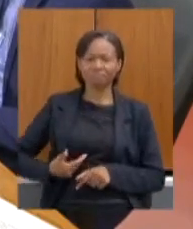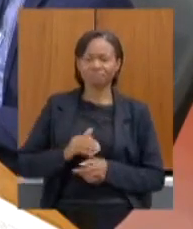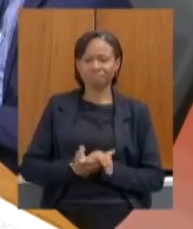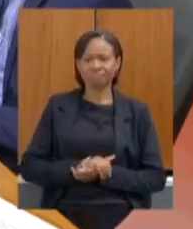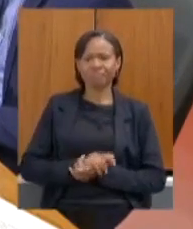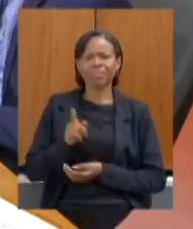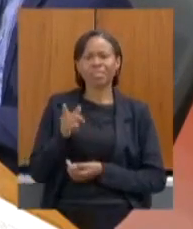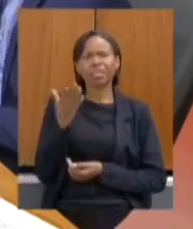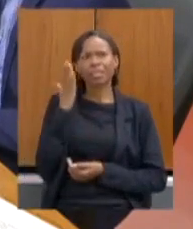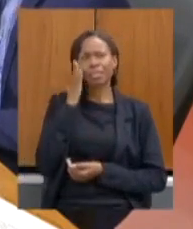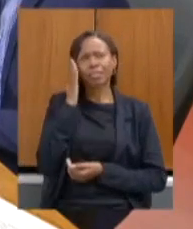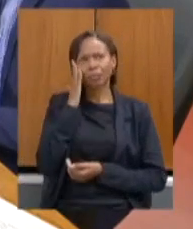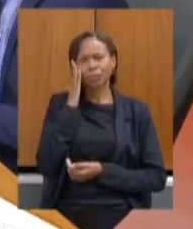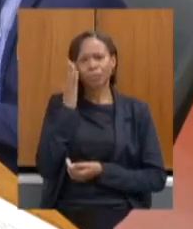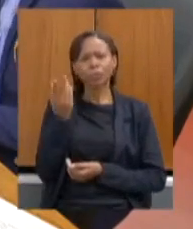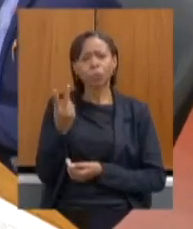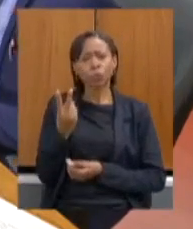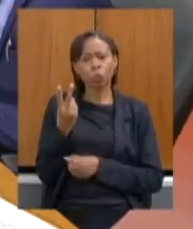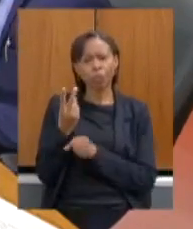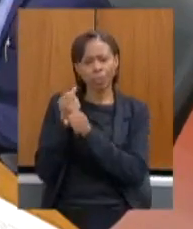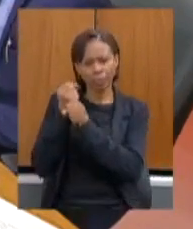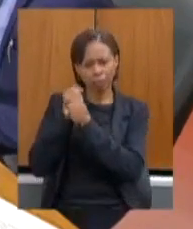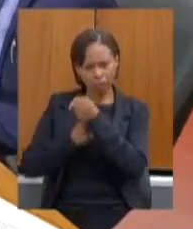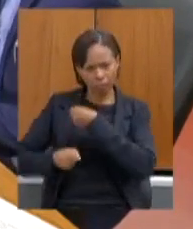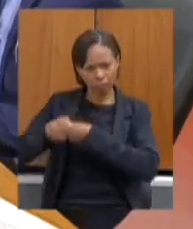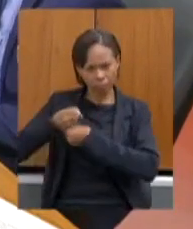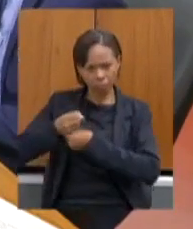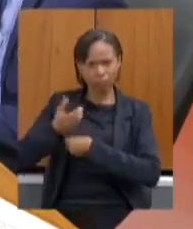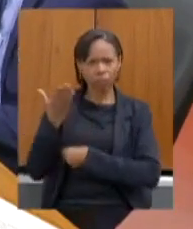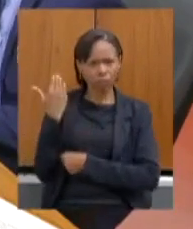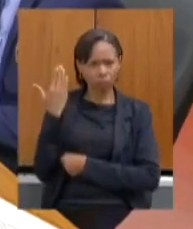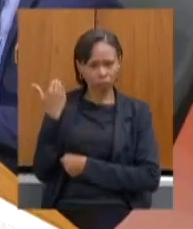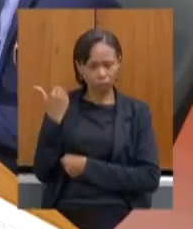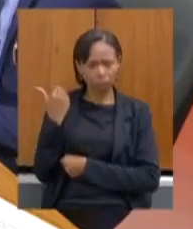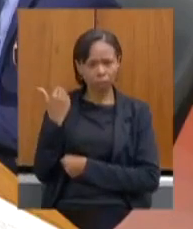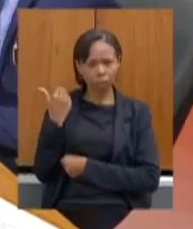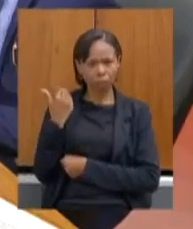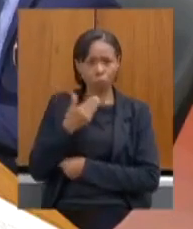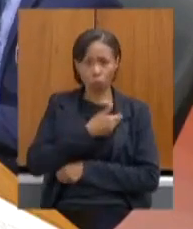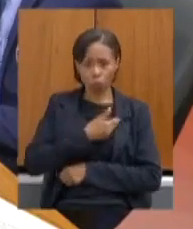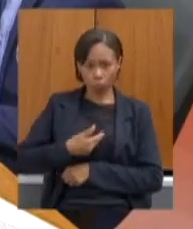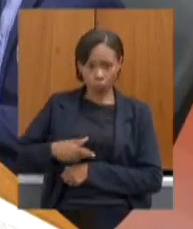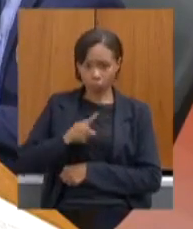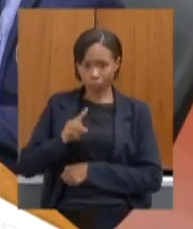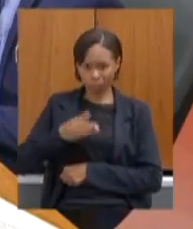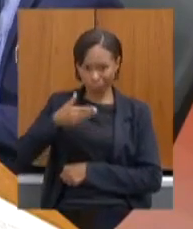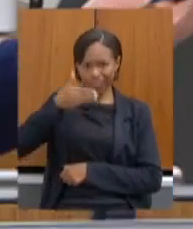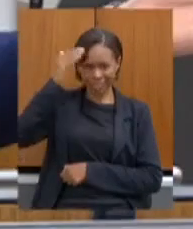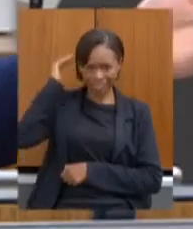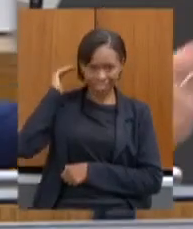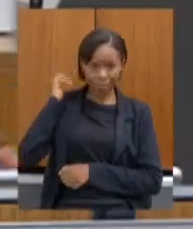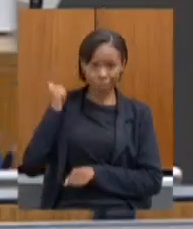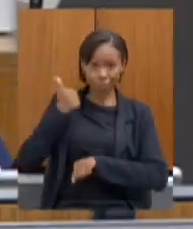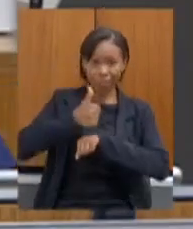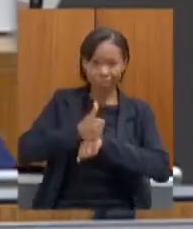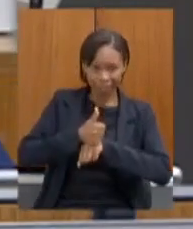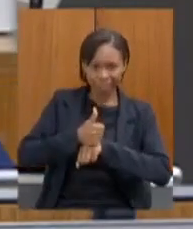Sabe, deputado, há dois anos atrás, quando o governador Romeu Zema foi eleito e, naquela altura,